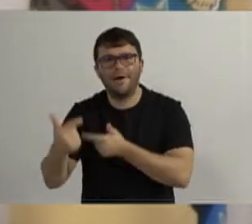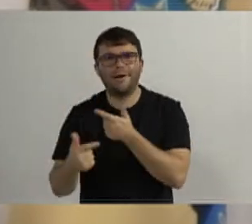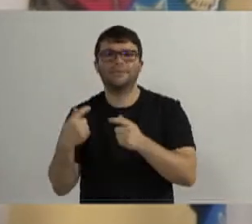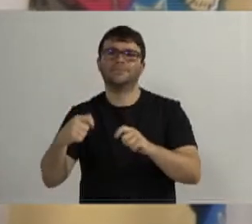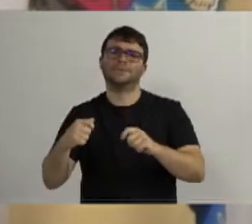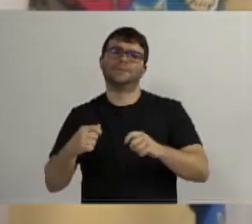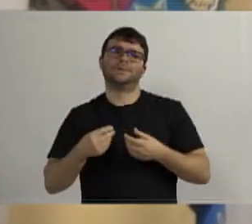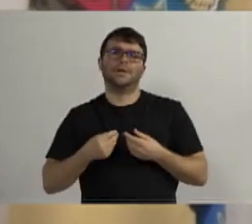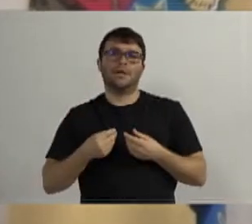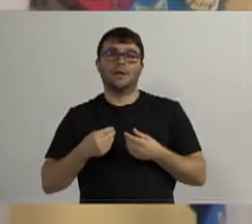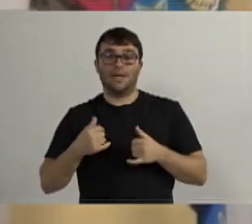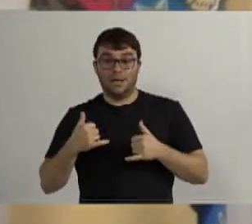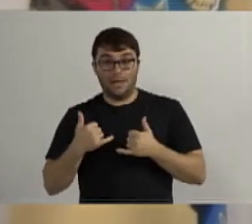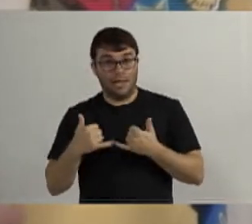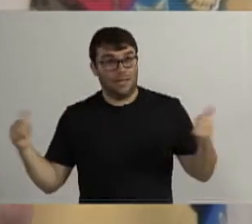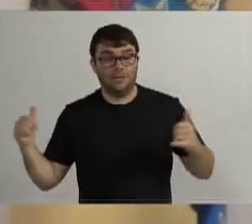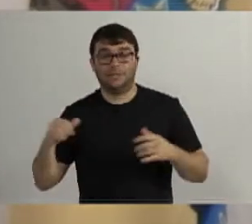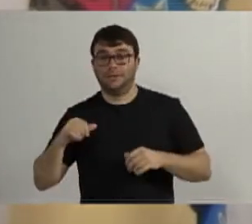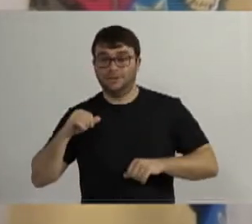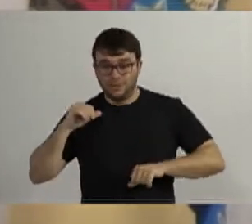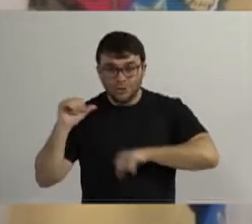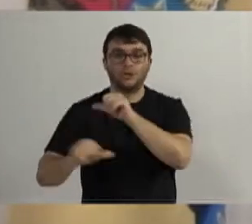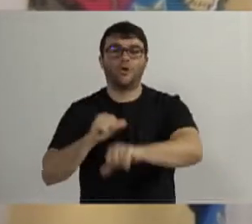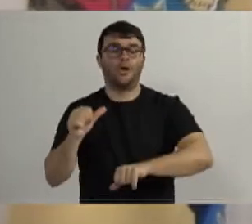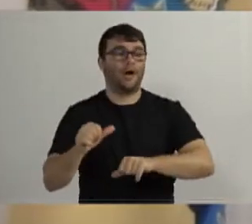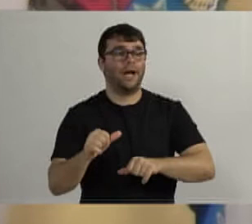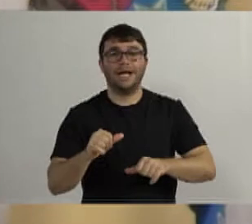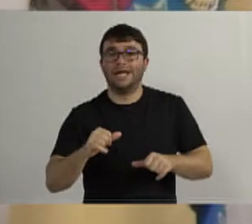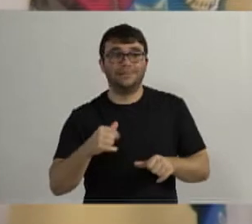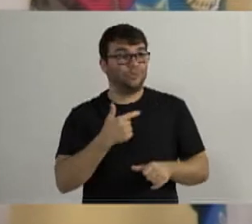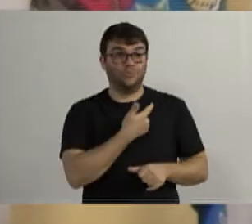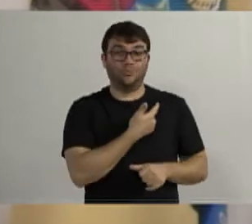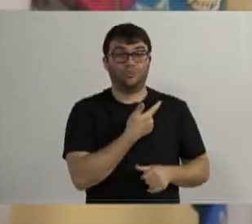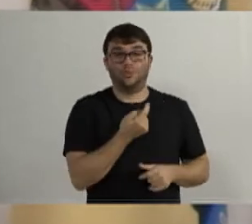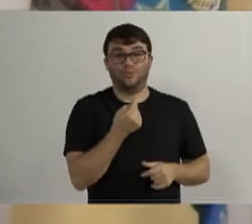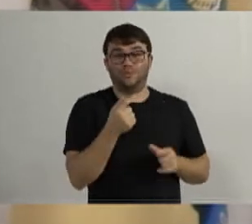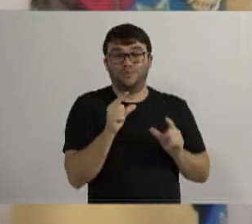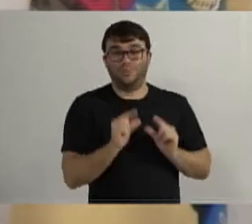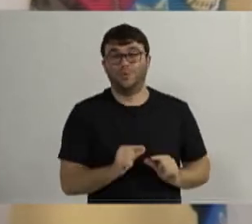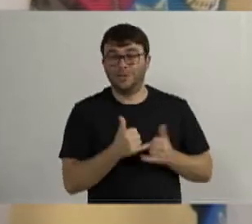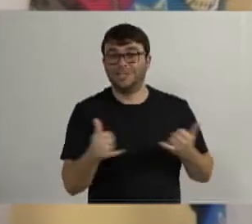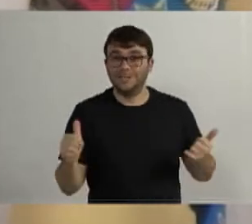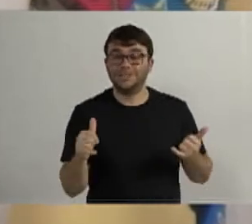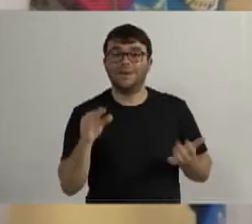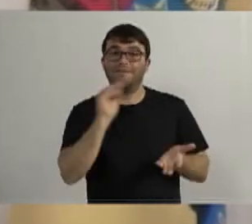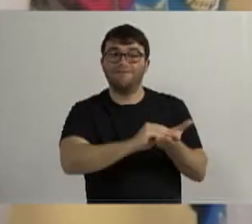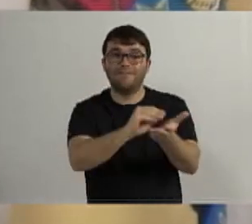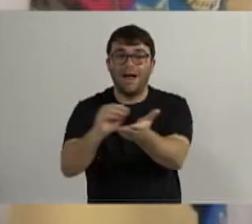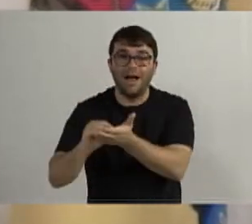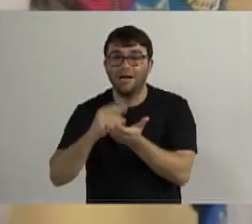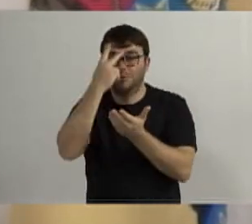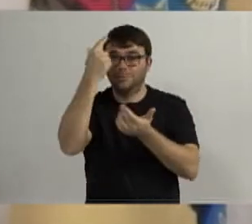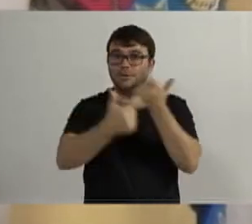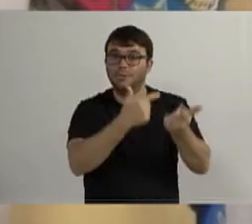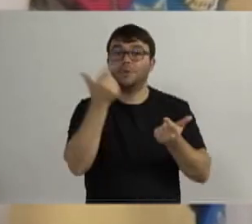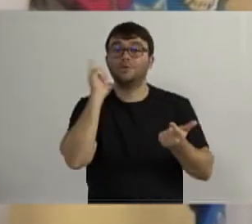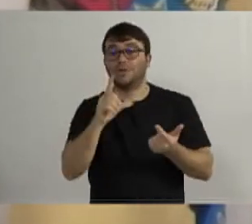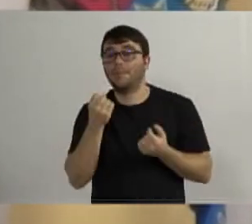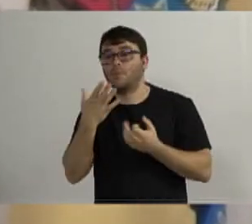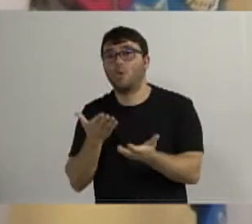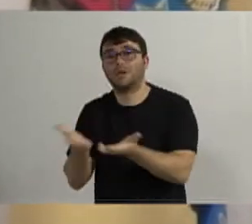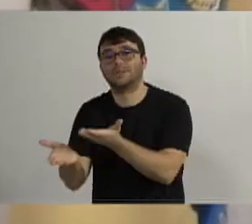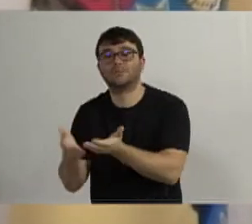toda a energia que não tem com falta de trabalhadores para poder dar conta de garantir o Bom atendimento